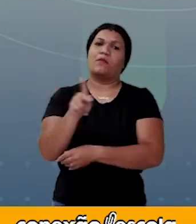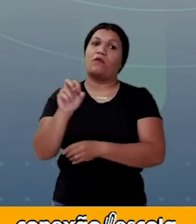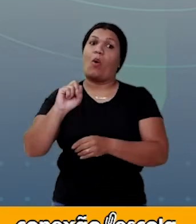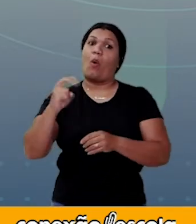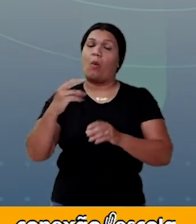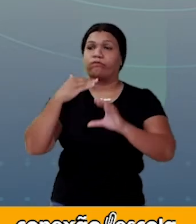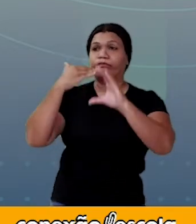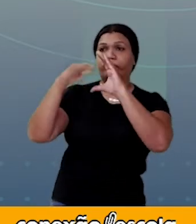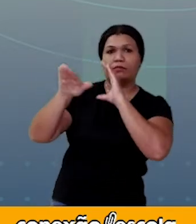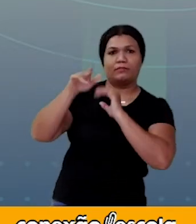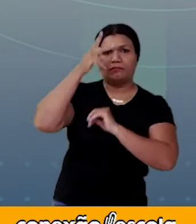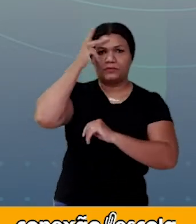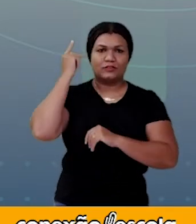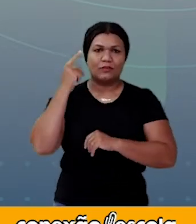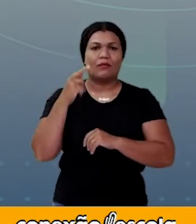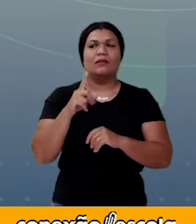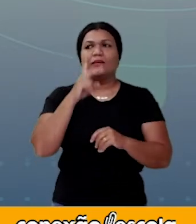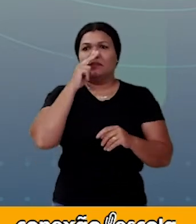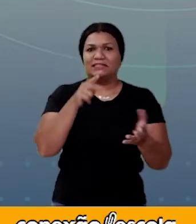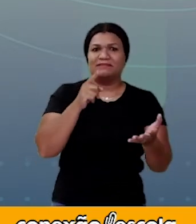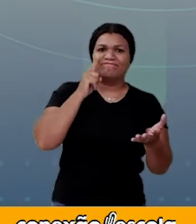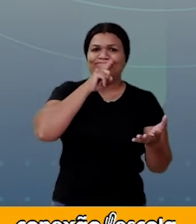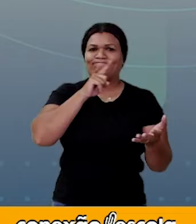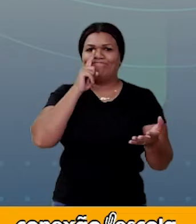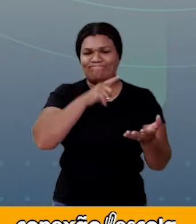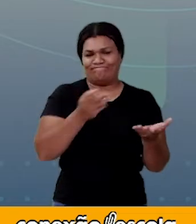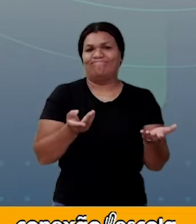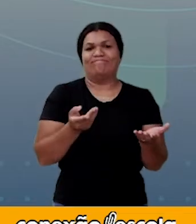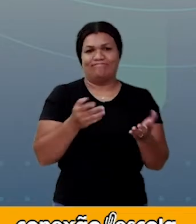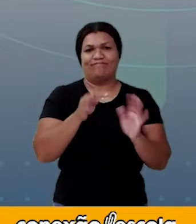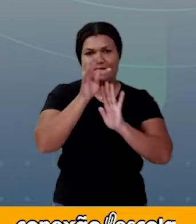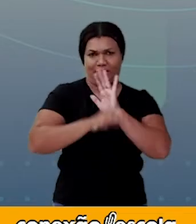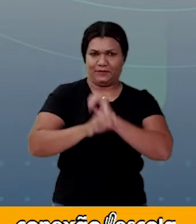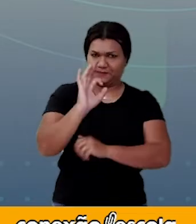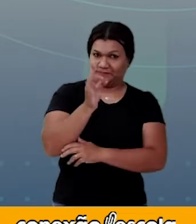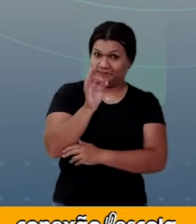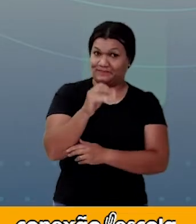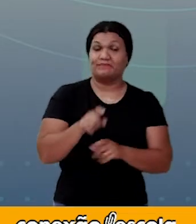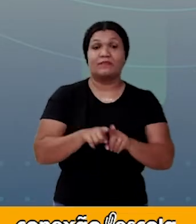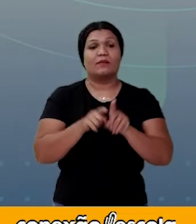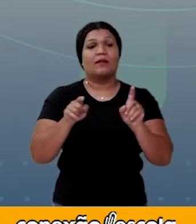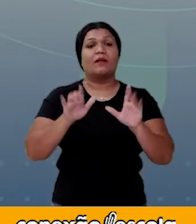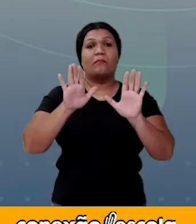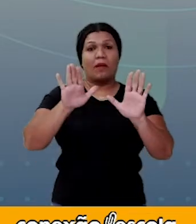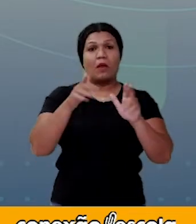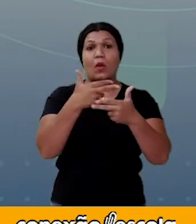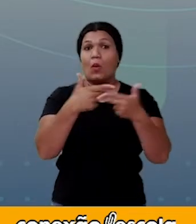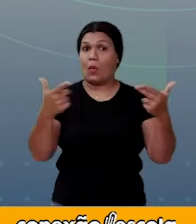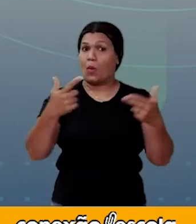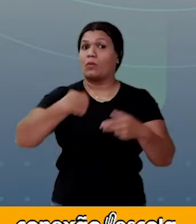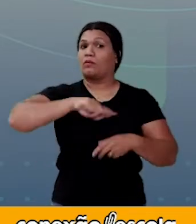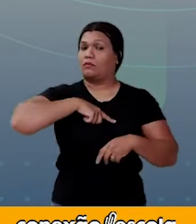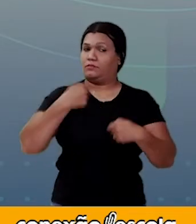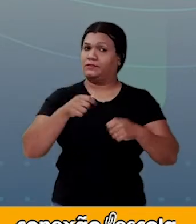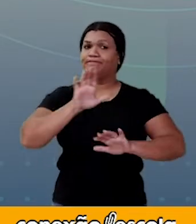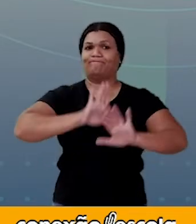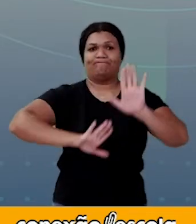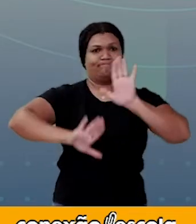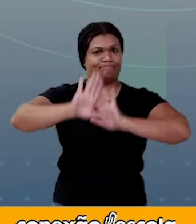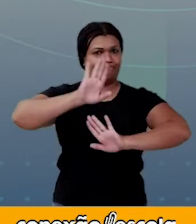alguém e acaba escorregando ali algum desvio, não é verdade? Mas algo que nós precisamos tomar muito